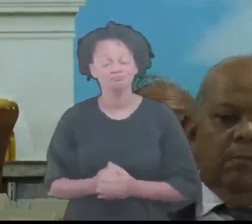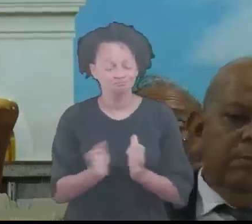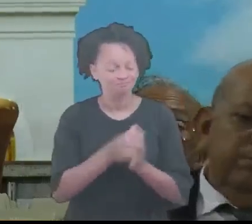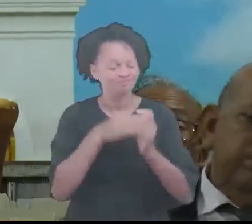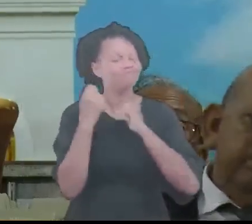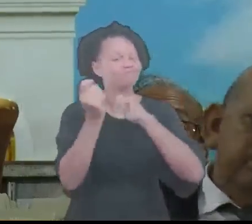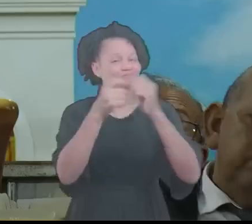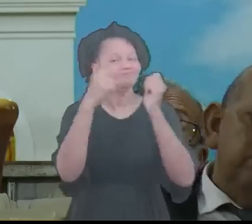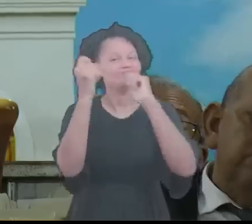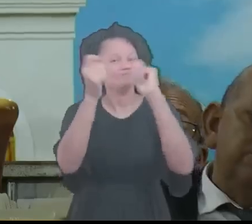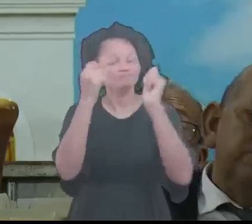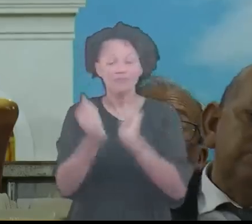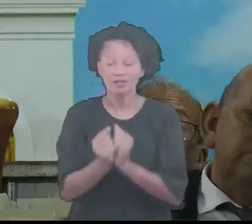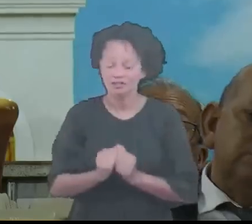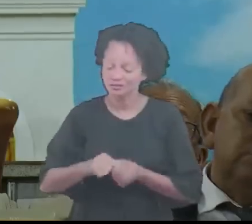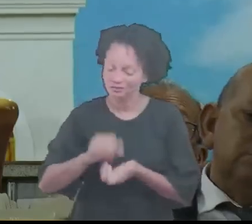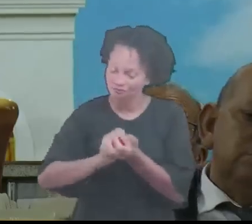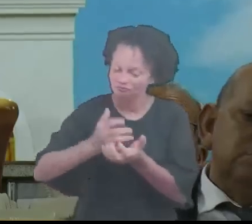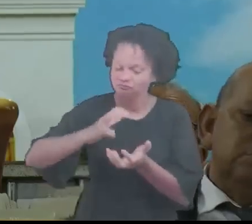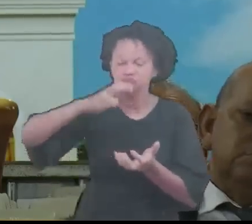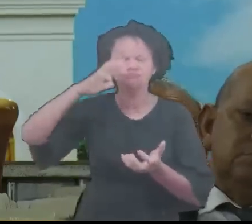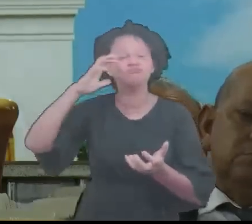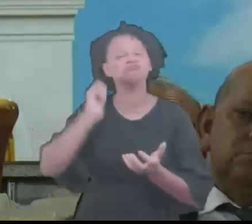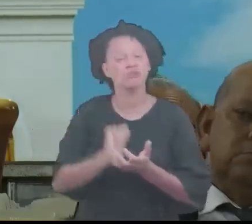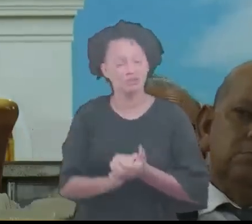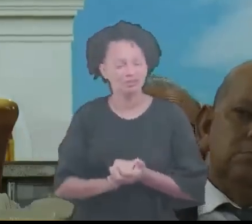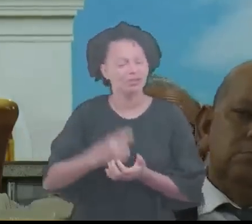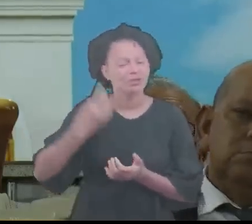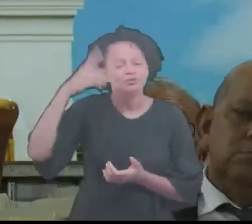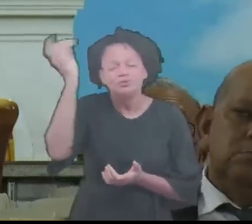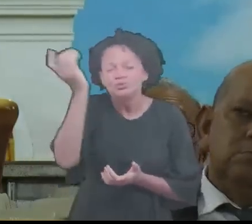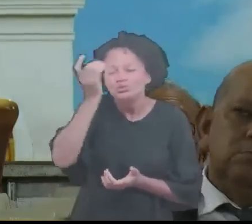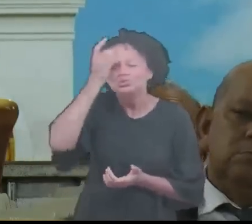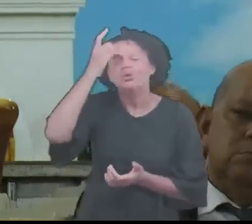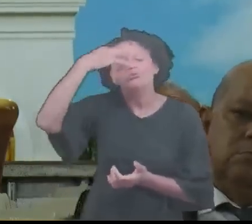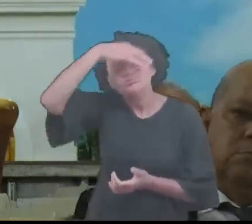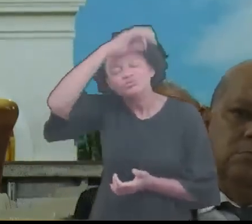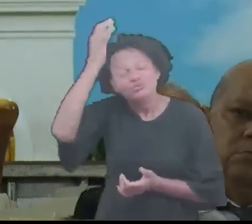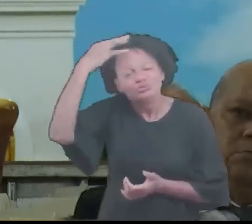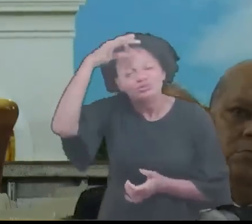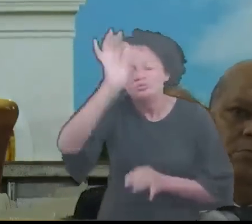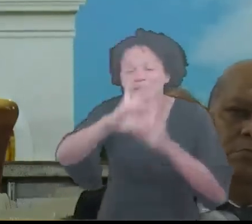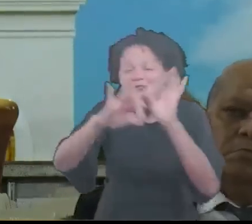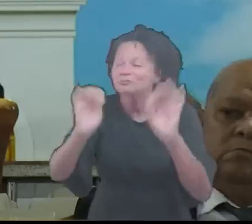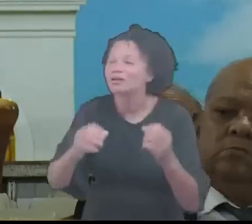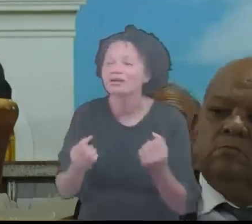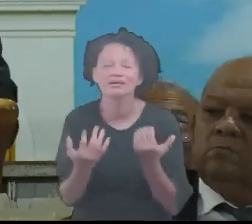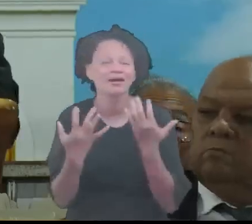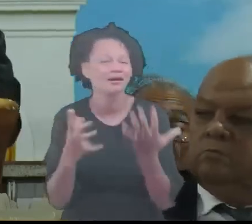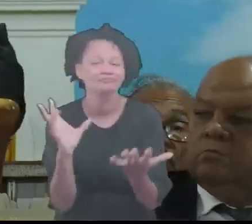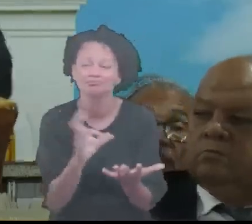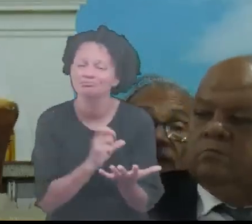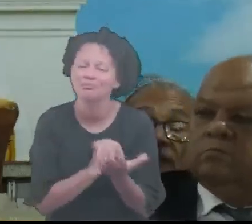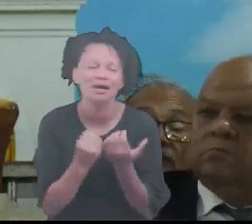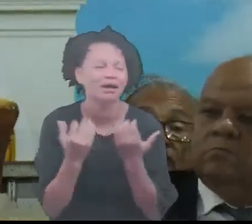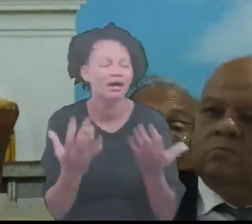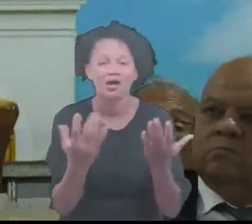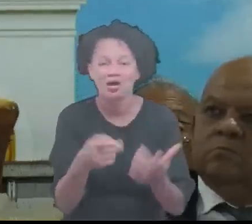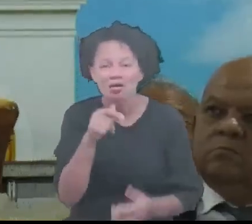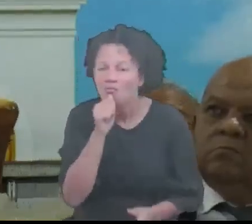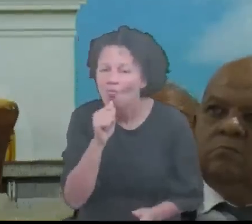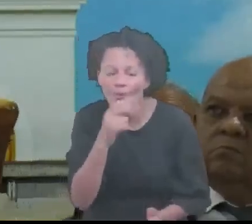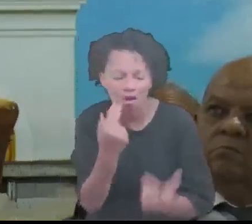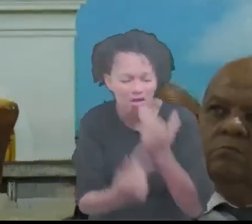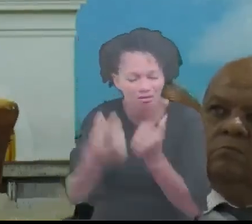Aleluia. Joias de ouro cravejadas com prata te faremos, ó minha amada. Você que não é